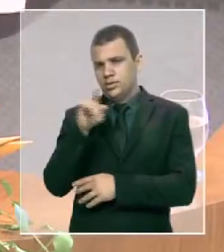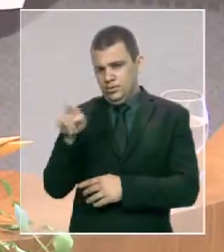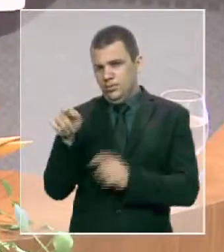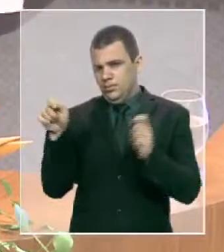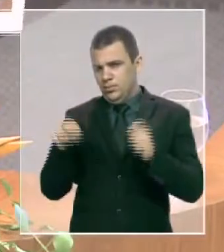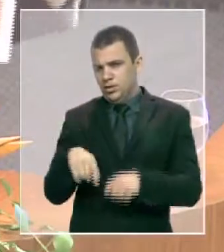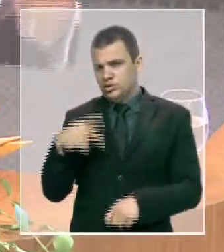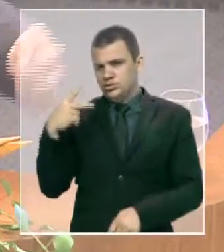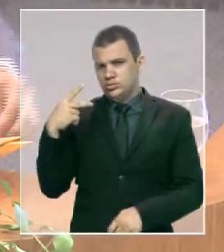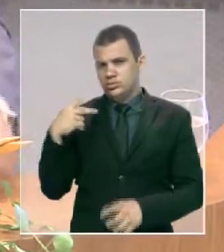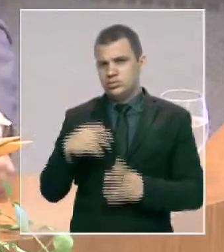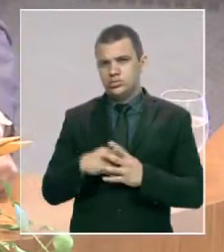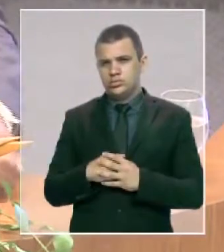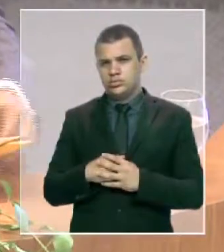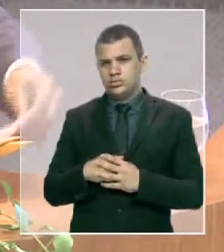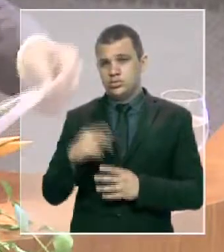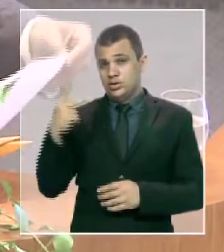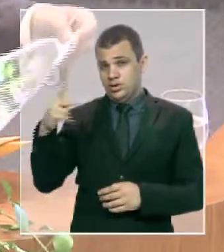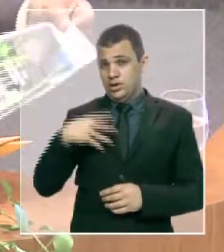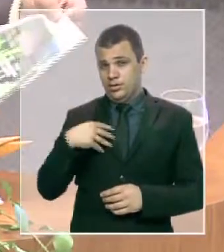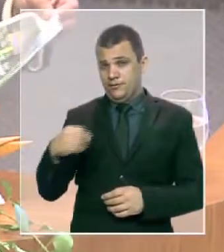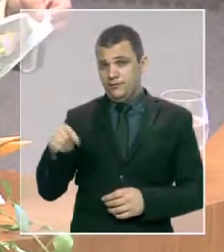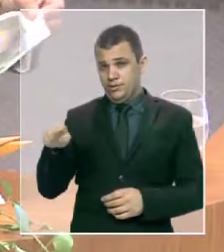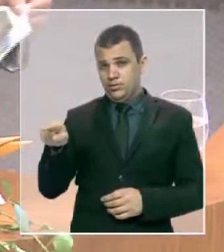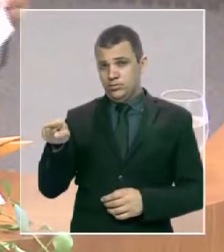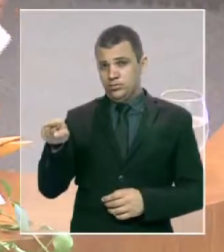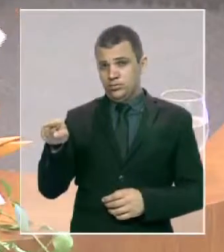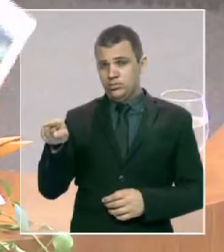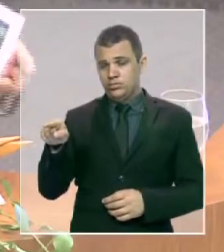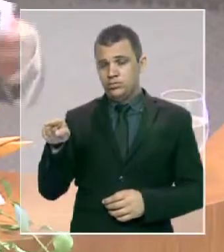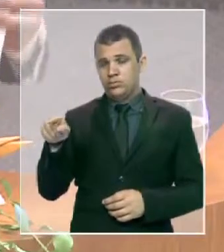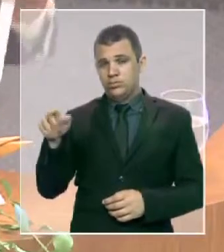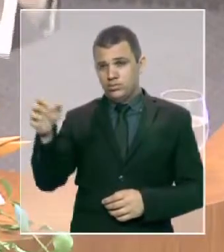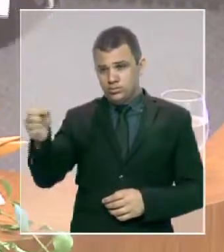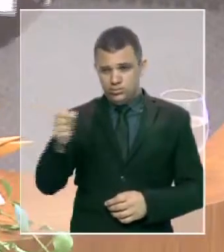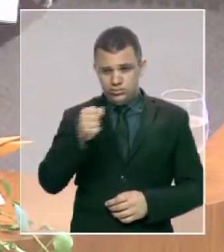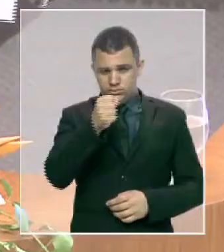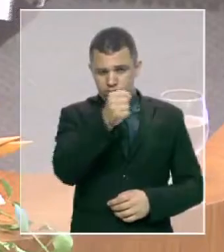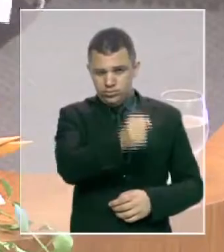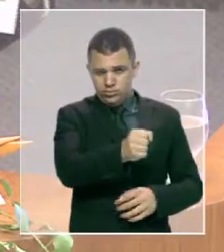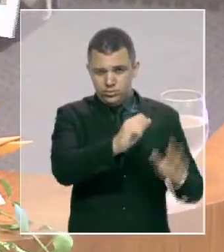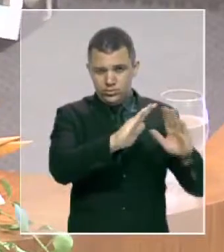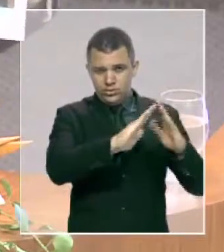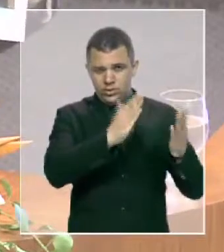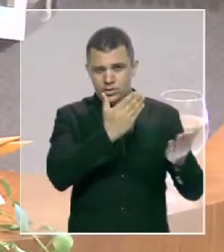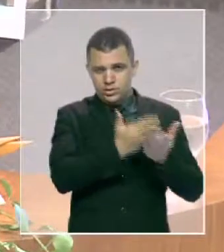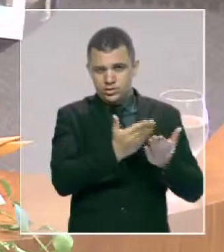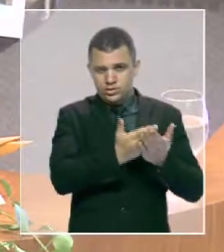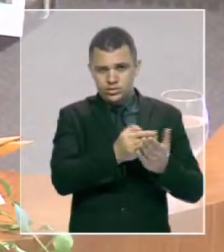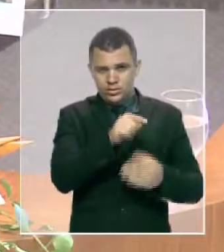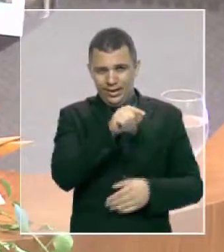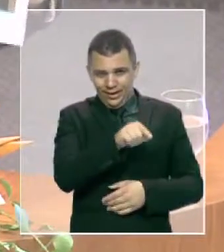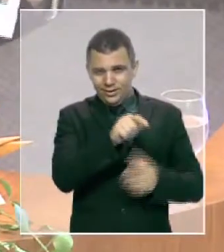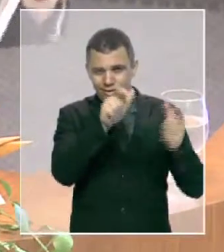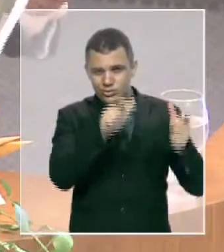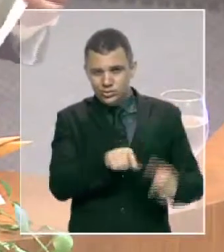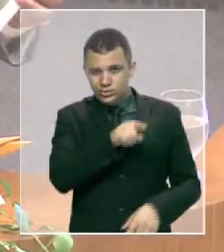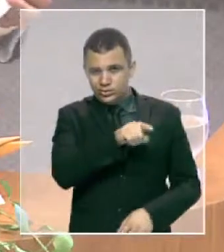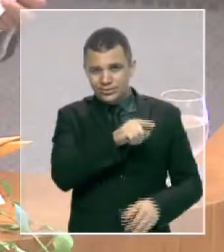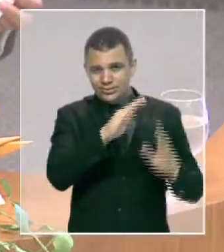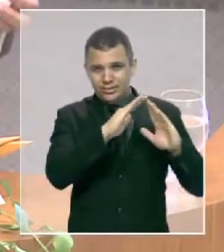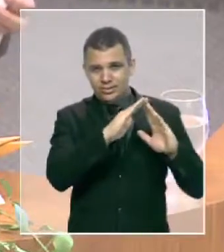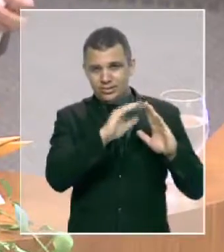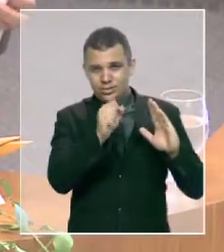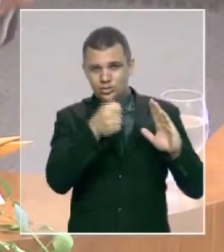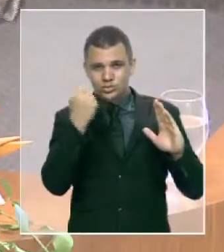colocaria o seu filho ou a sua filha para estudar num barracão desses? Onde funciona